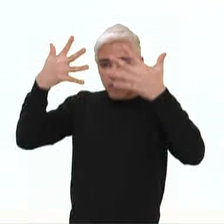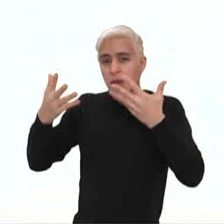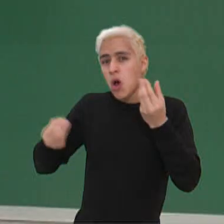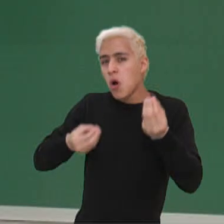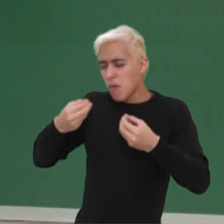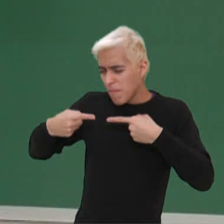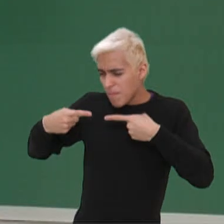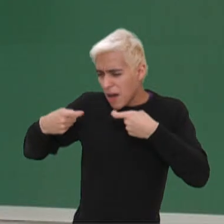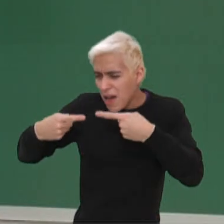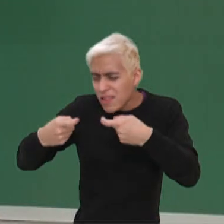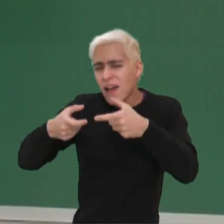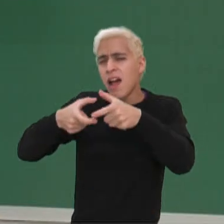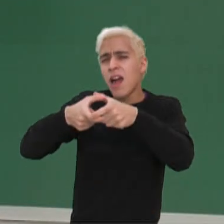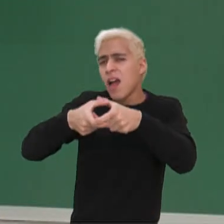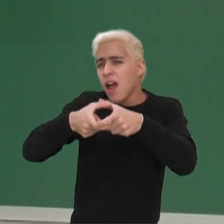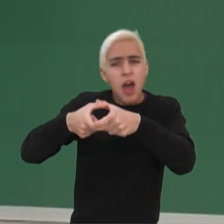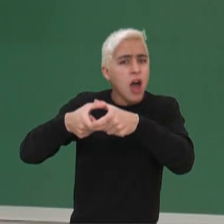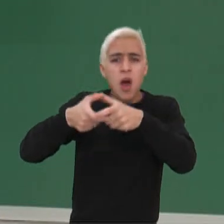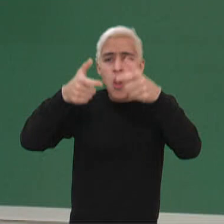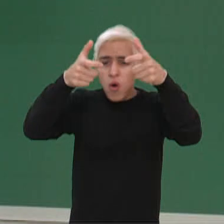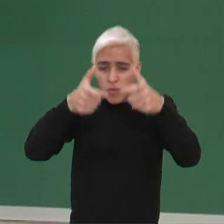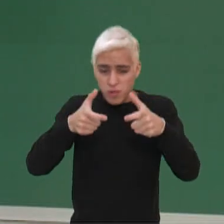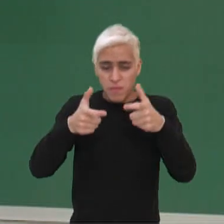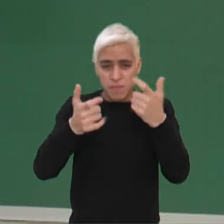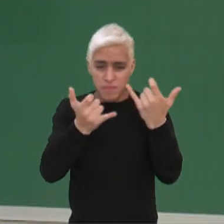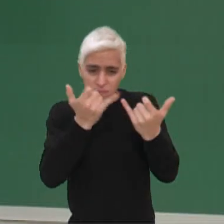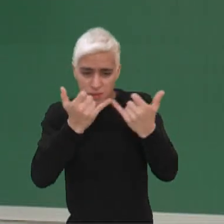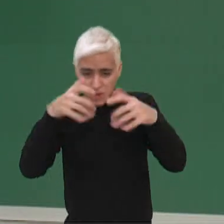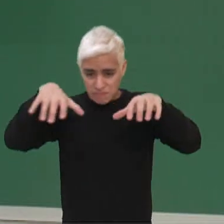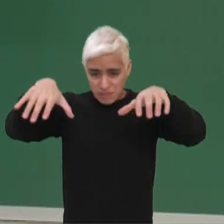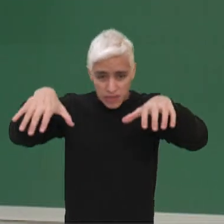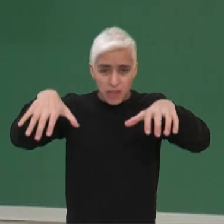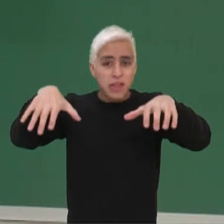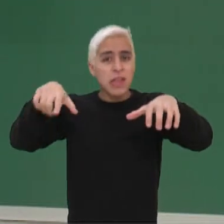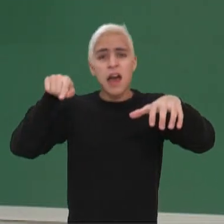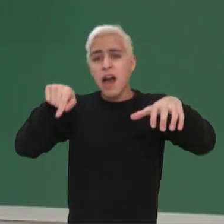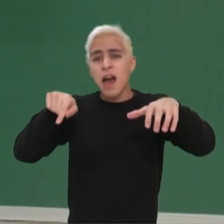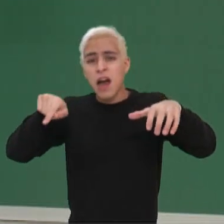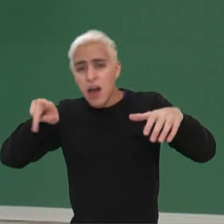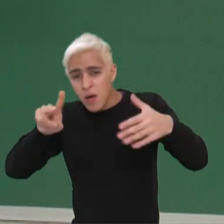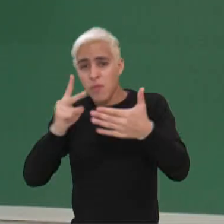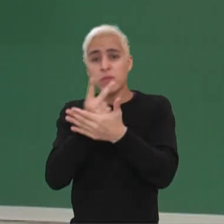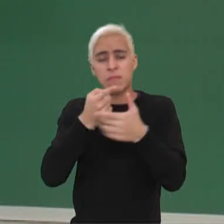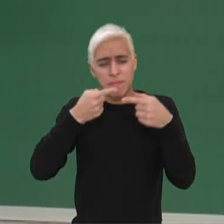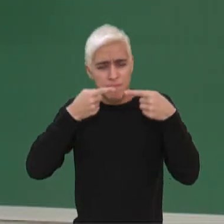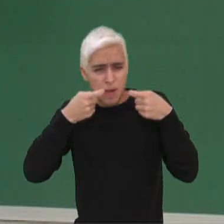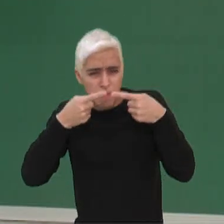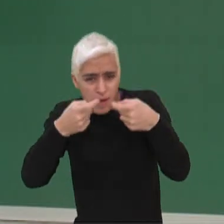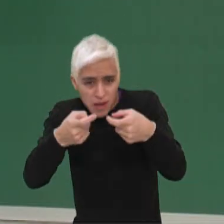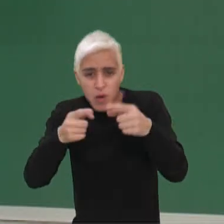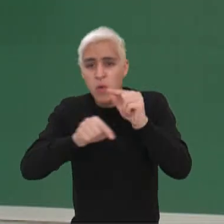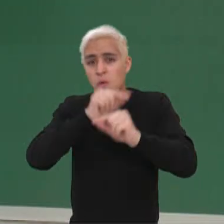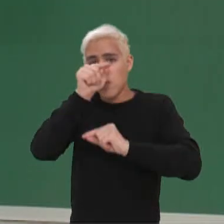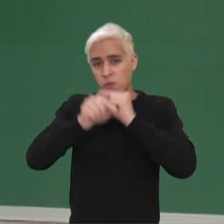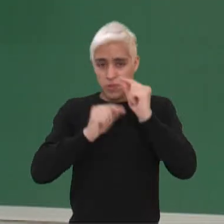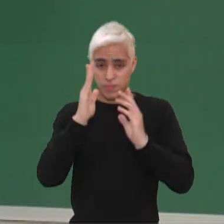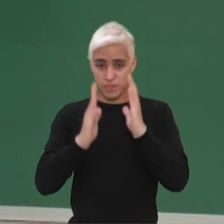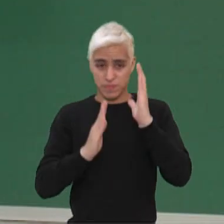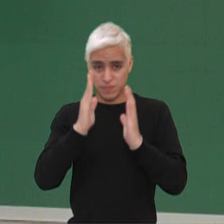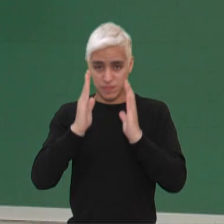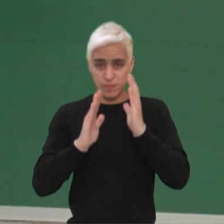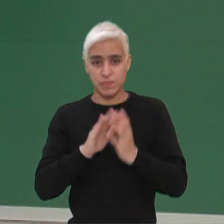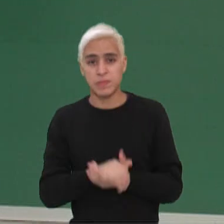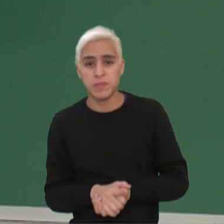Termópilas, uma regiãozinha ali da parte do Peloponeso, onde aconteceu uma das batalhas das guerras